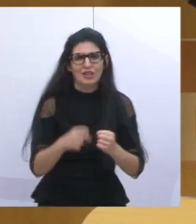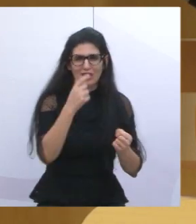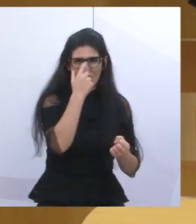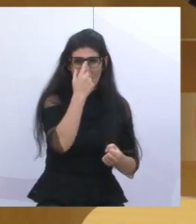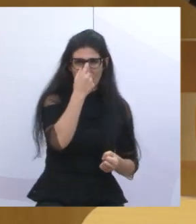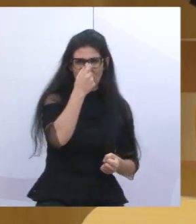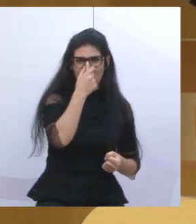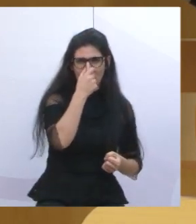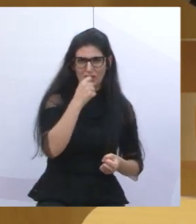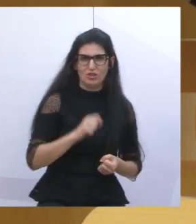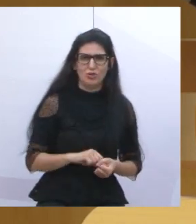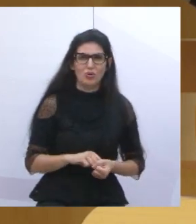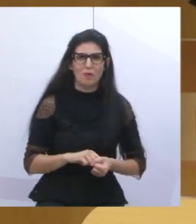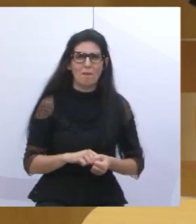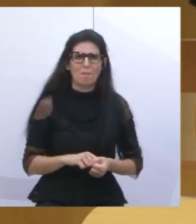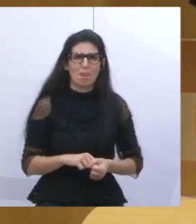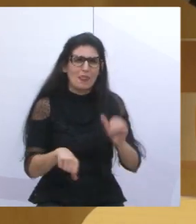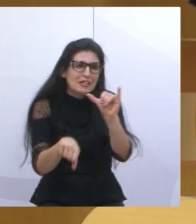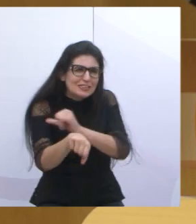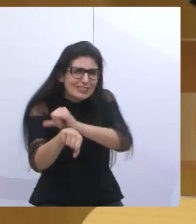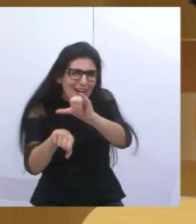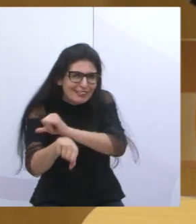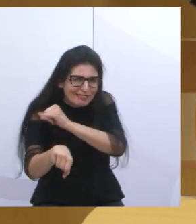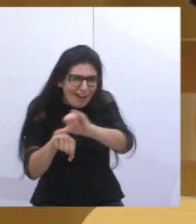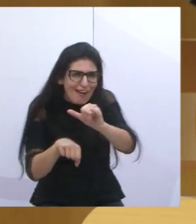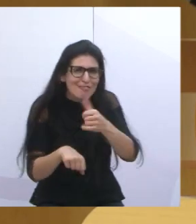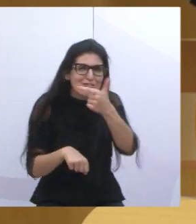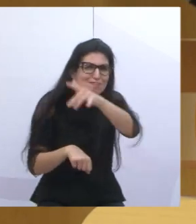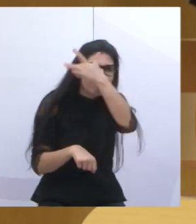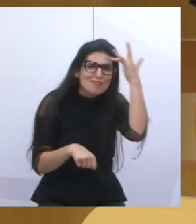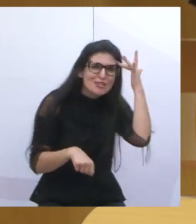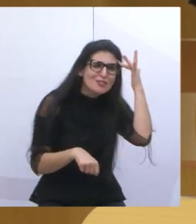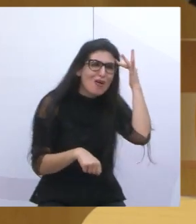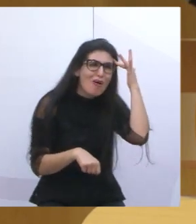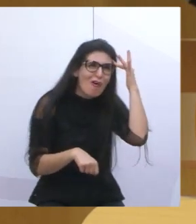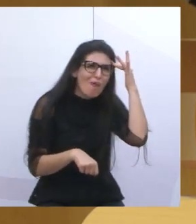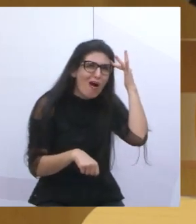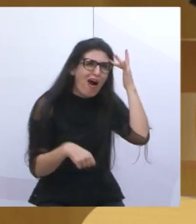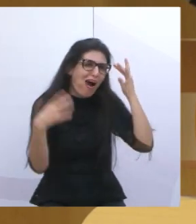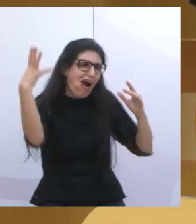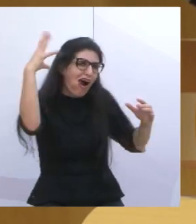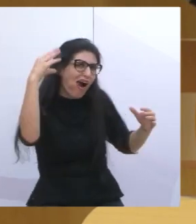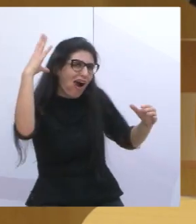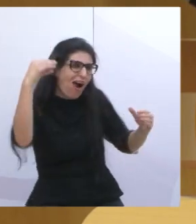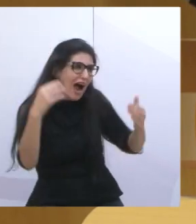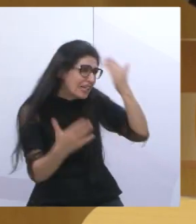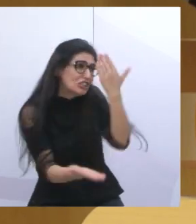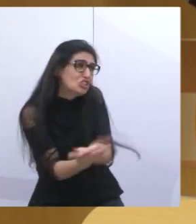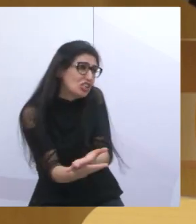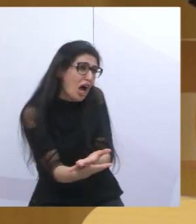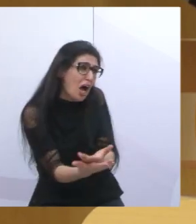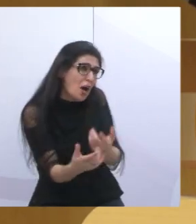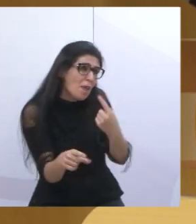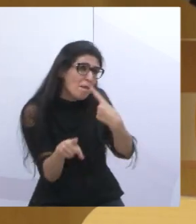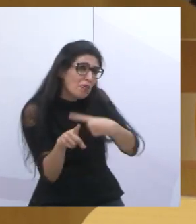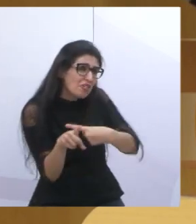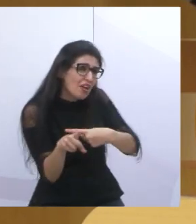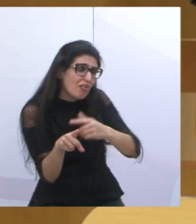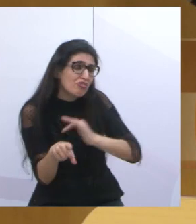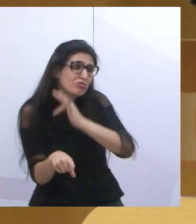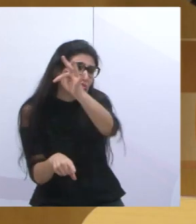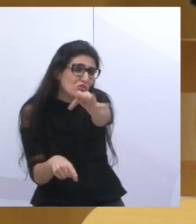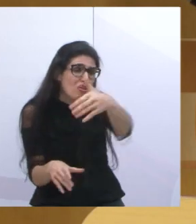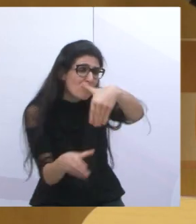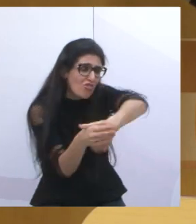agradar só um grupo muito pequeno. O tempo é curto. O que devia fazer de verdade é a lição de casa, que o prefeito também vem justificar